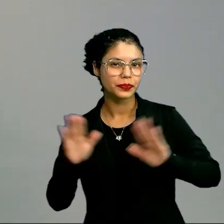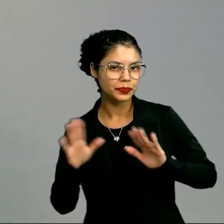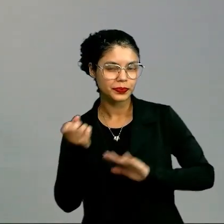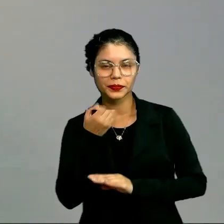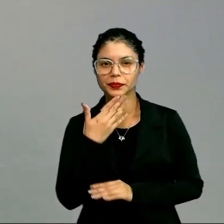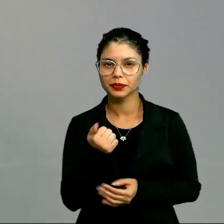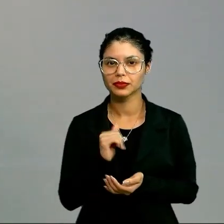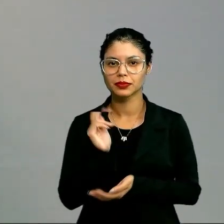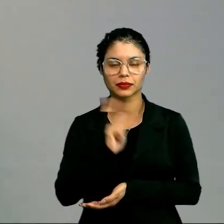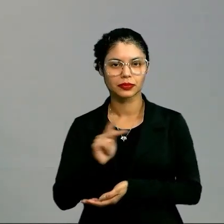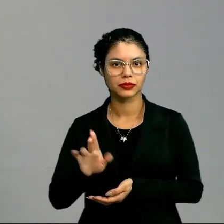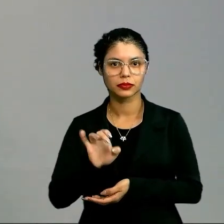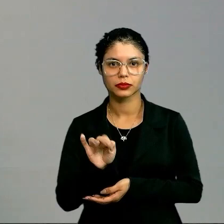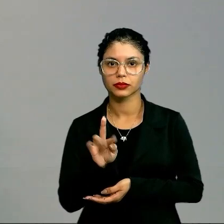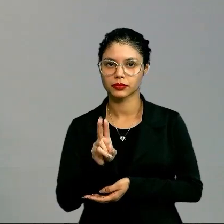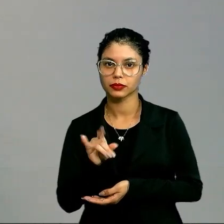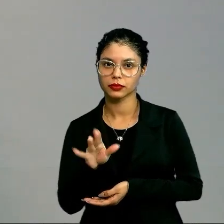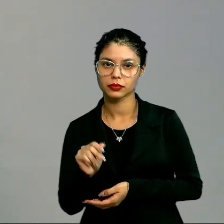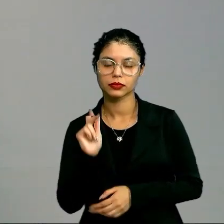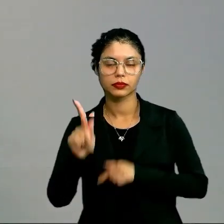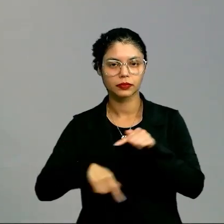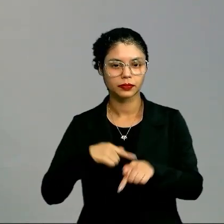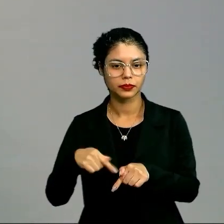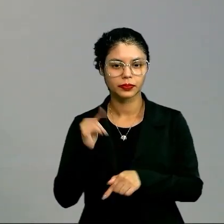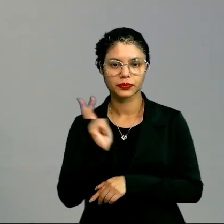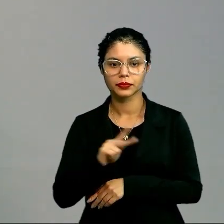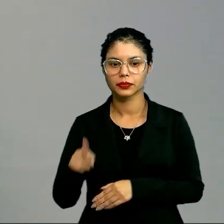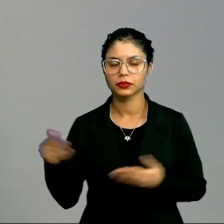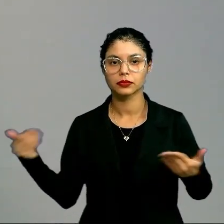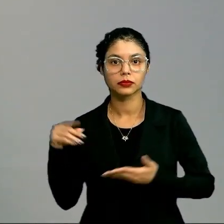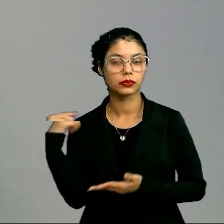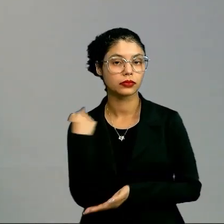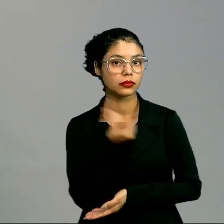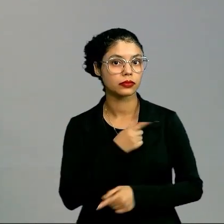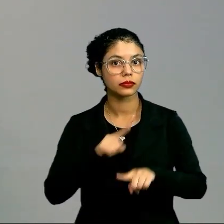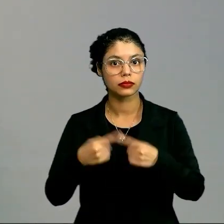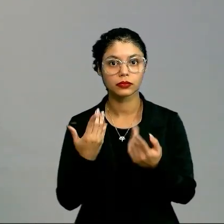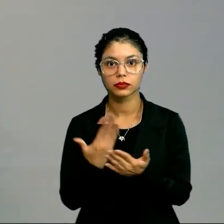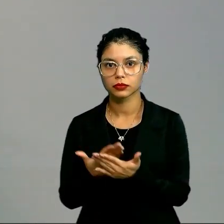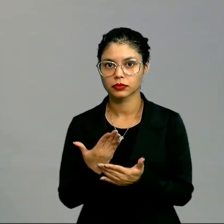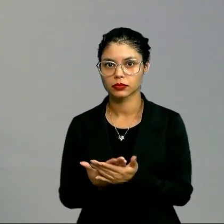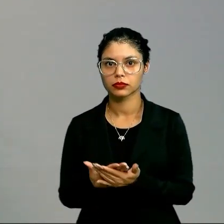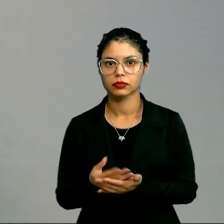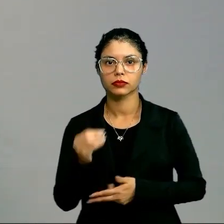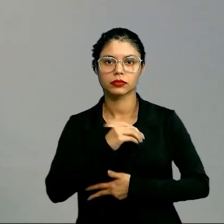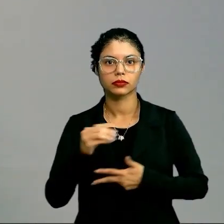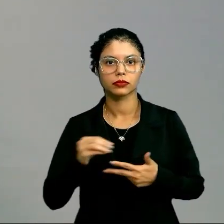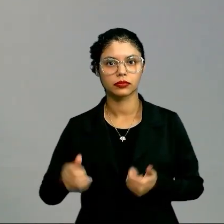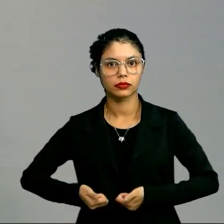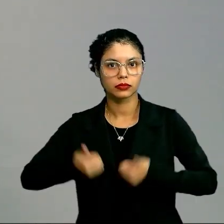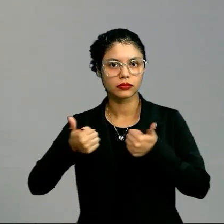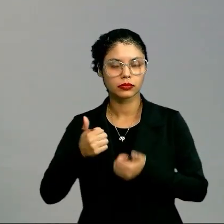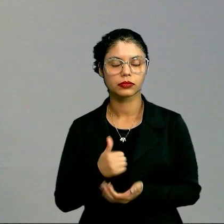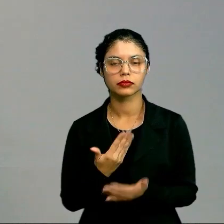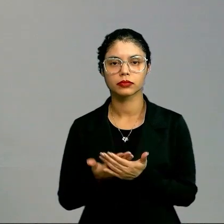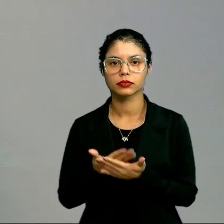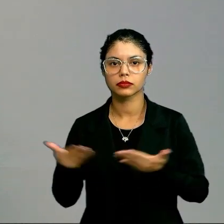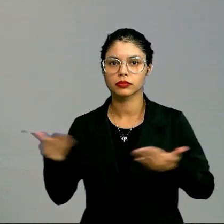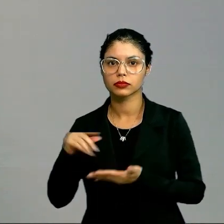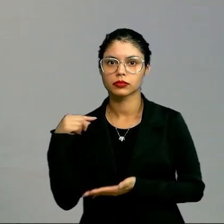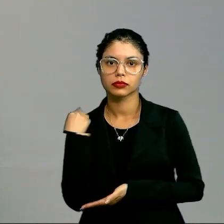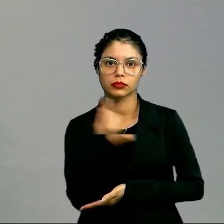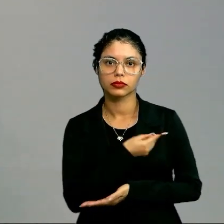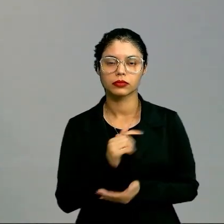Olá, tudo bem? Sou o professor Everton, professor de Química, e hoje nós vamos para mais uma aula do nosso Pré-ENEM Legal. Na aula de hoje nós vamos